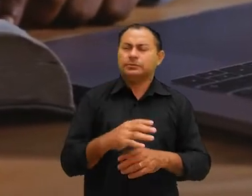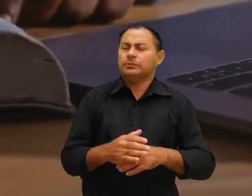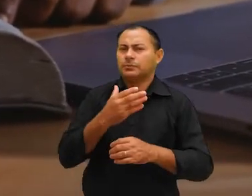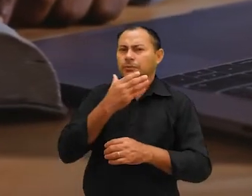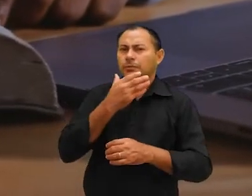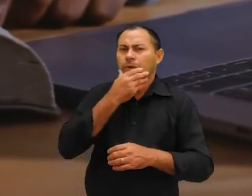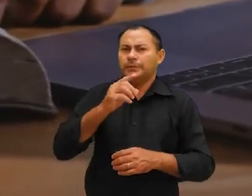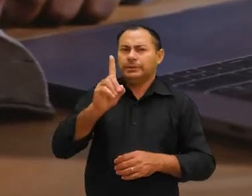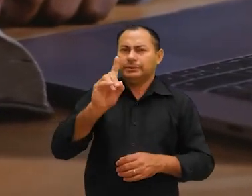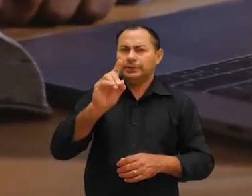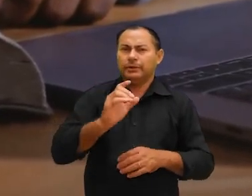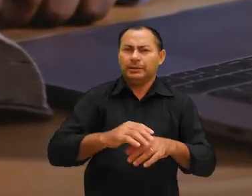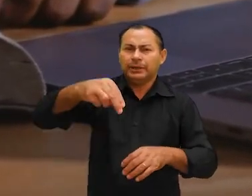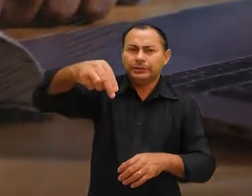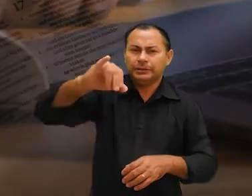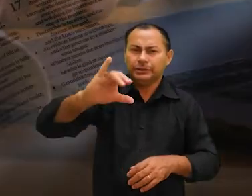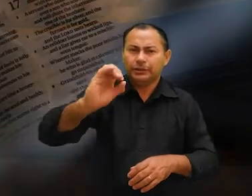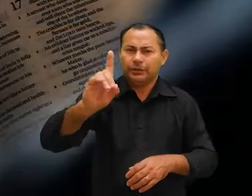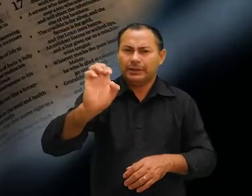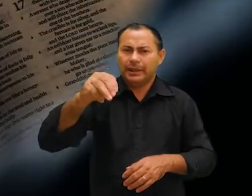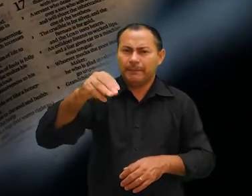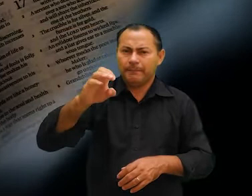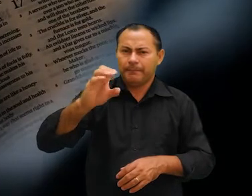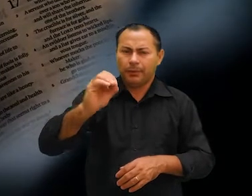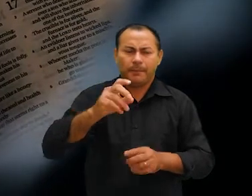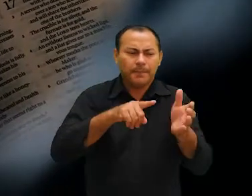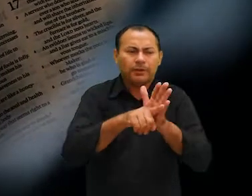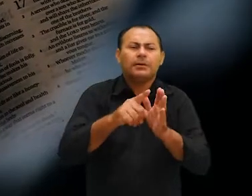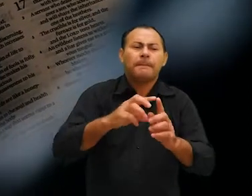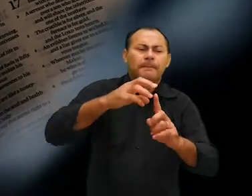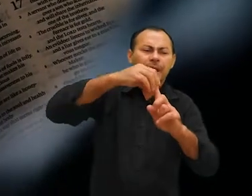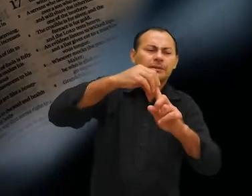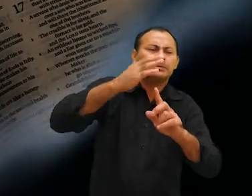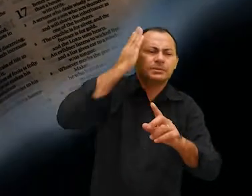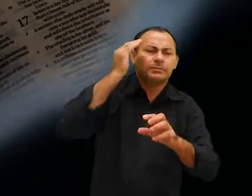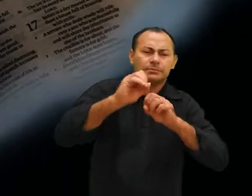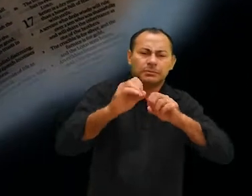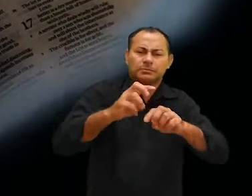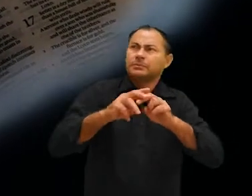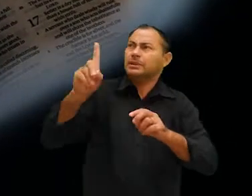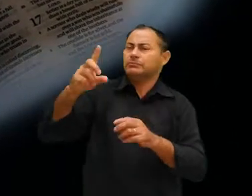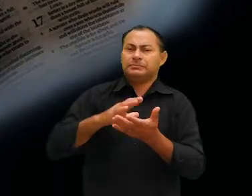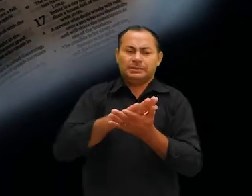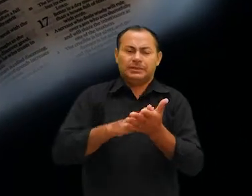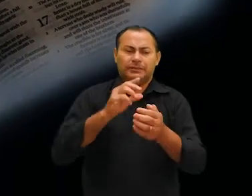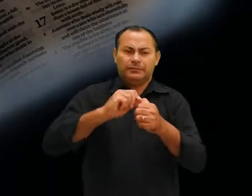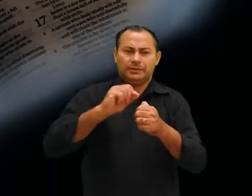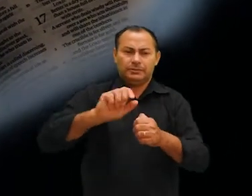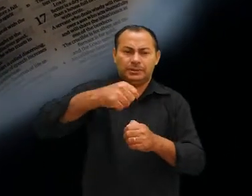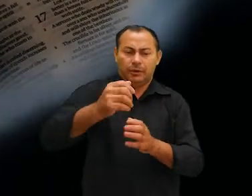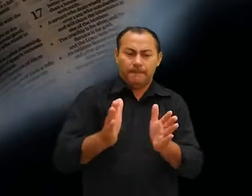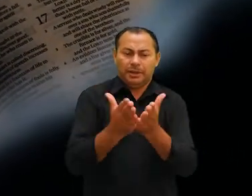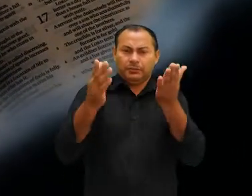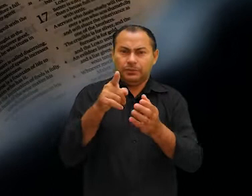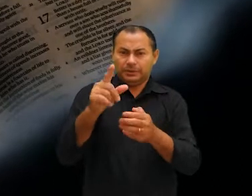Nicodemos procurou Jesus ele tem uma conversa dizendo mestre sabemos que ensinas da parte de Deus pois ninguém pode